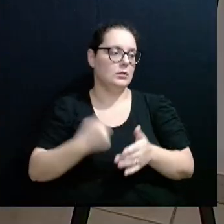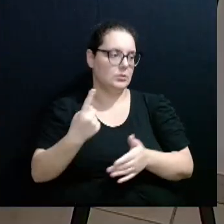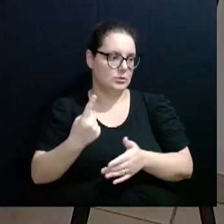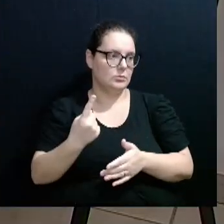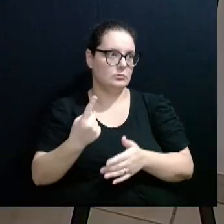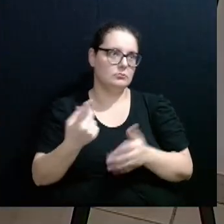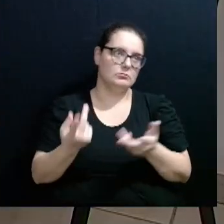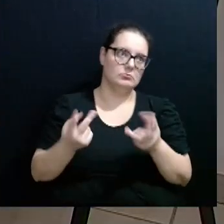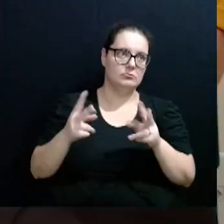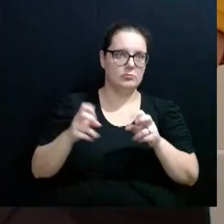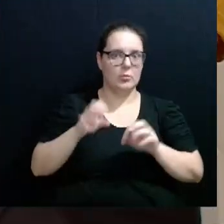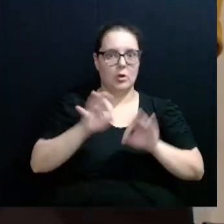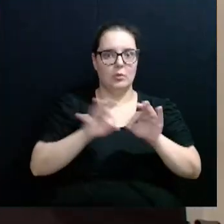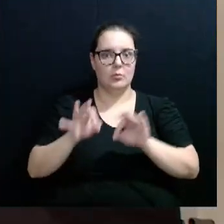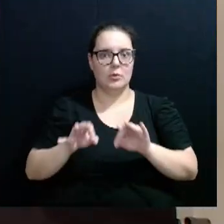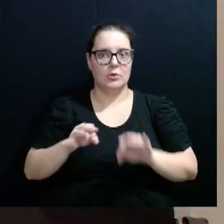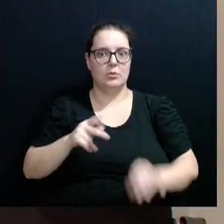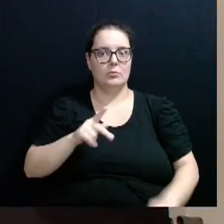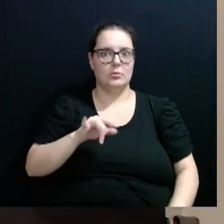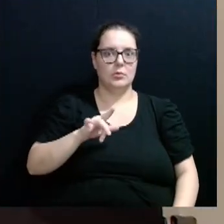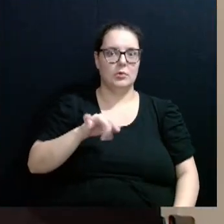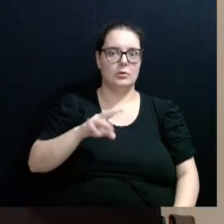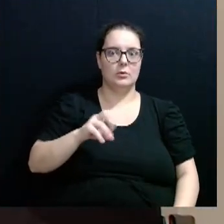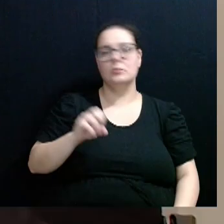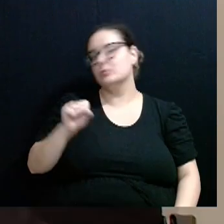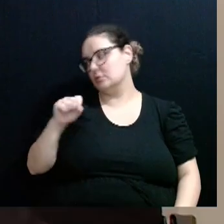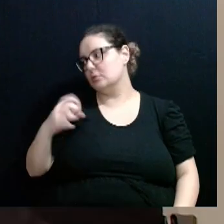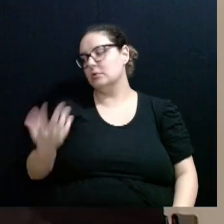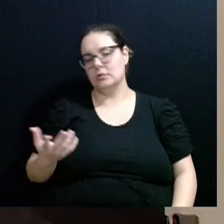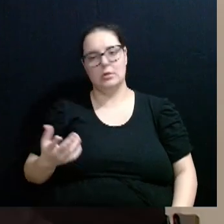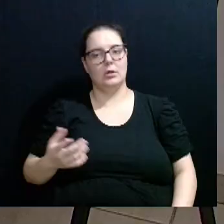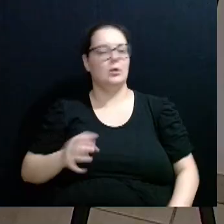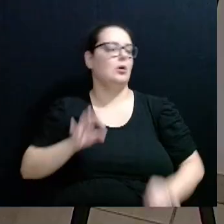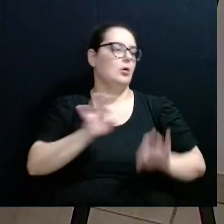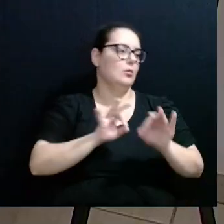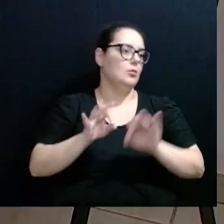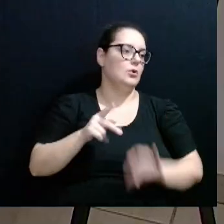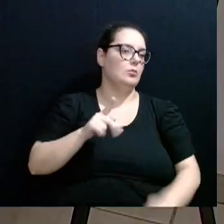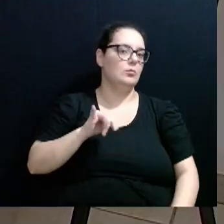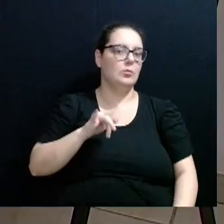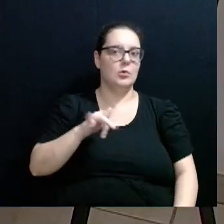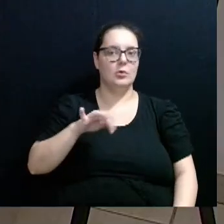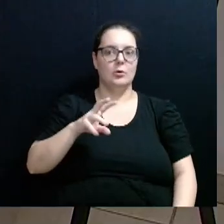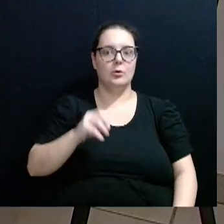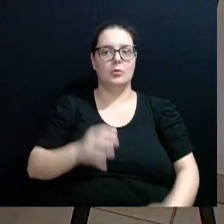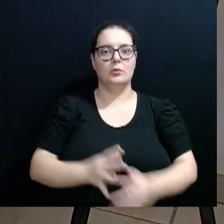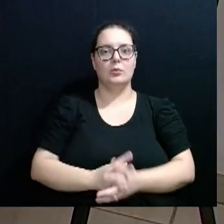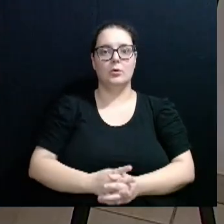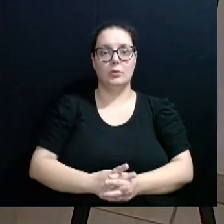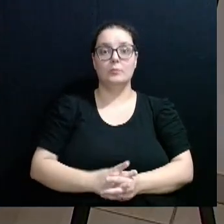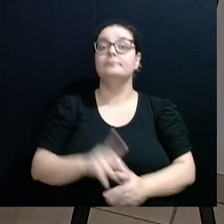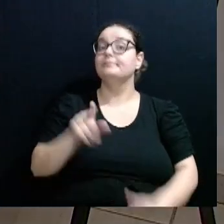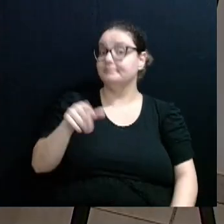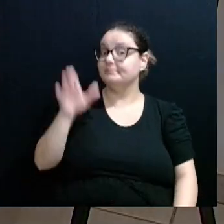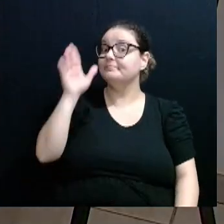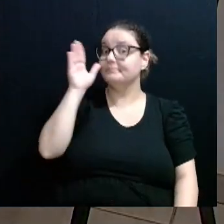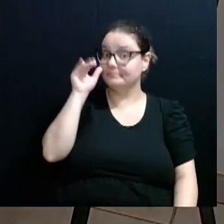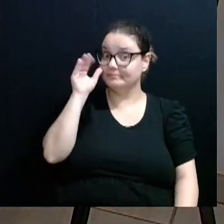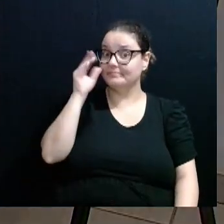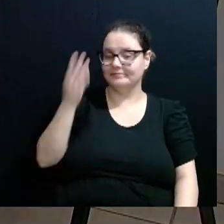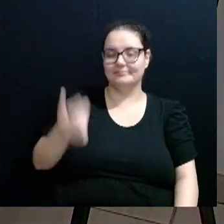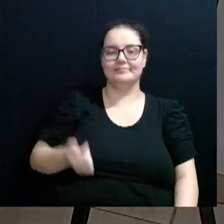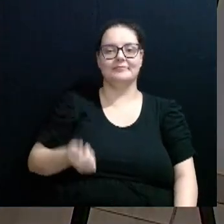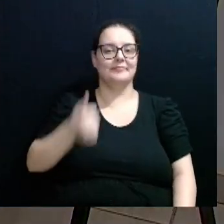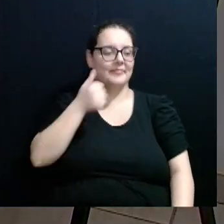de projeto piloto ou não? Sim. Desse primeiro projeto piloto. Inclusive, gente, uma curiosidade antes. As meninas